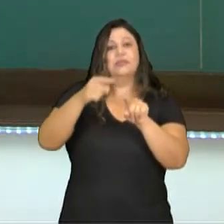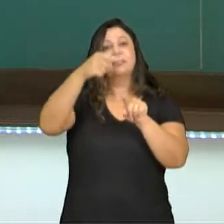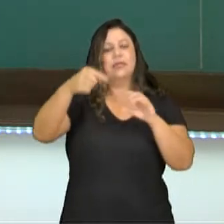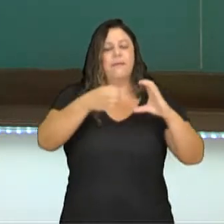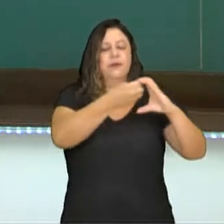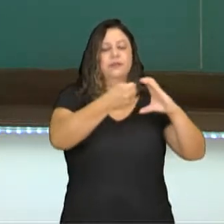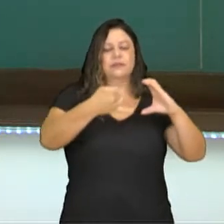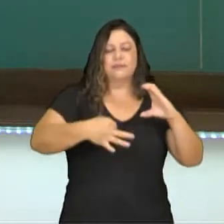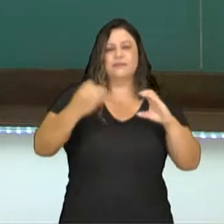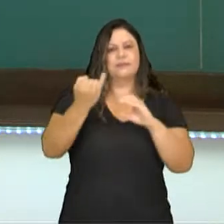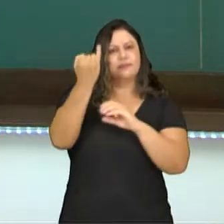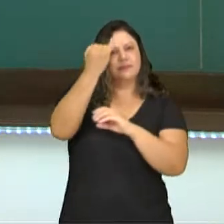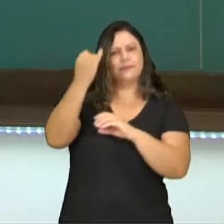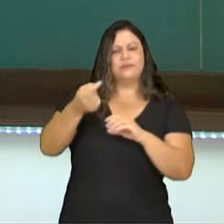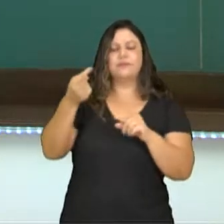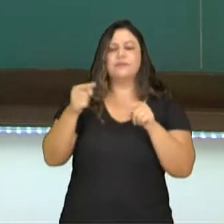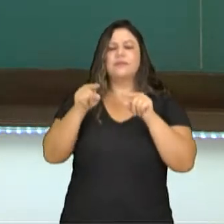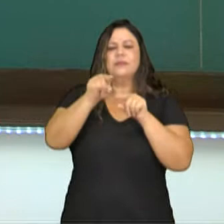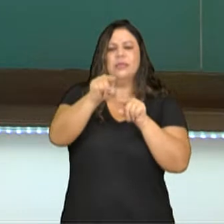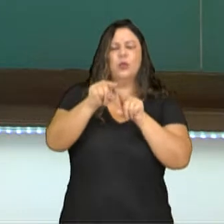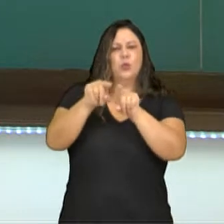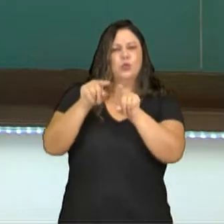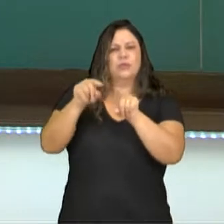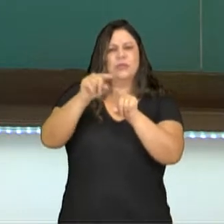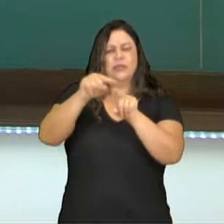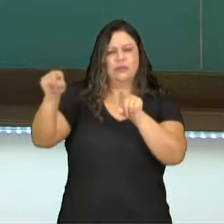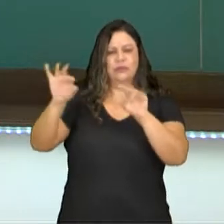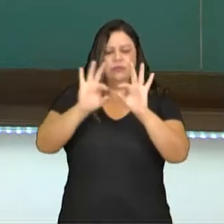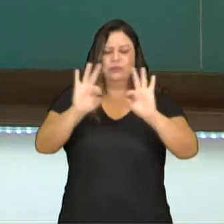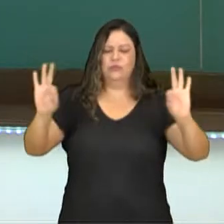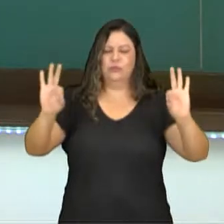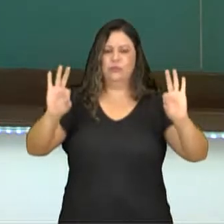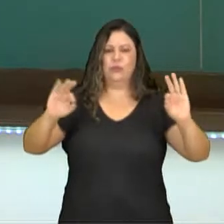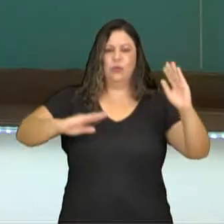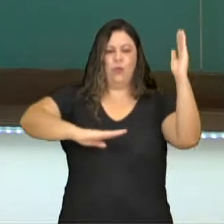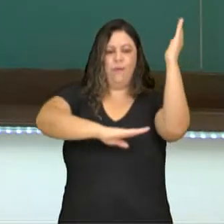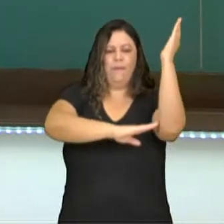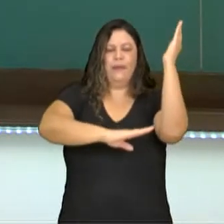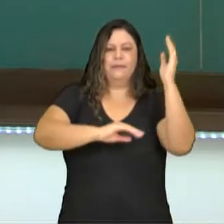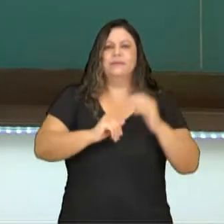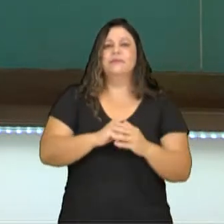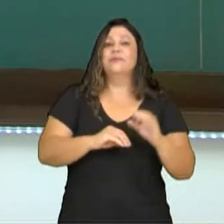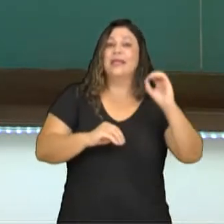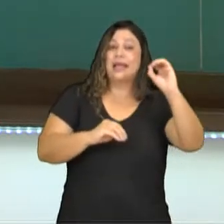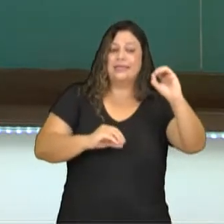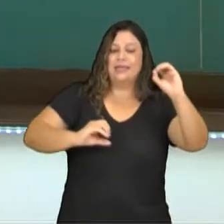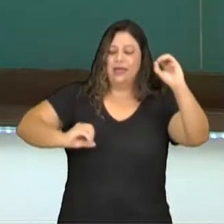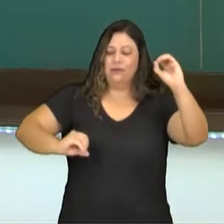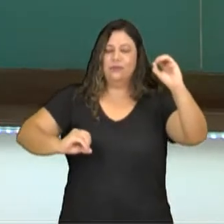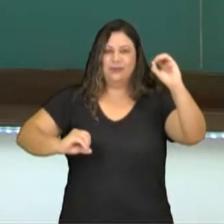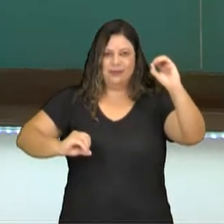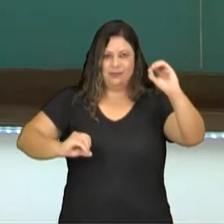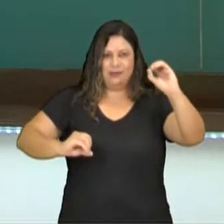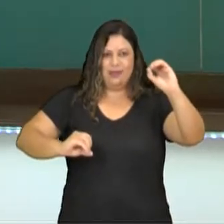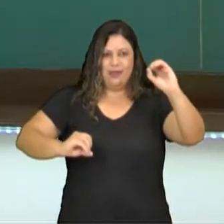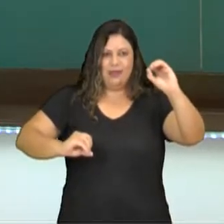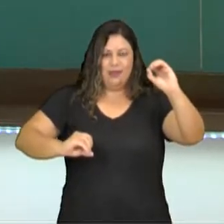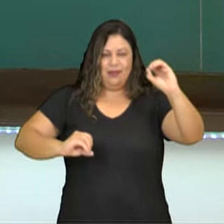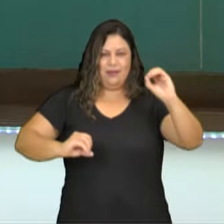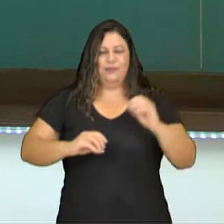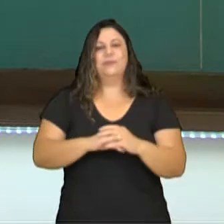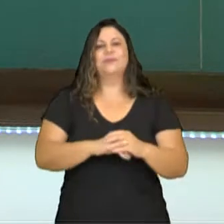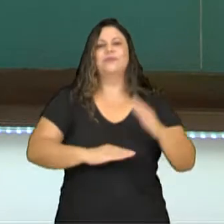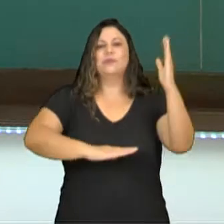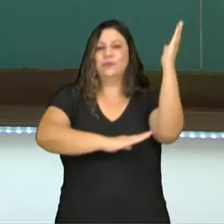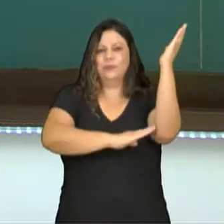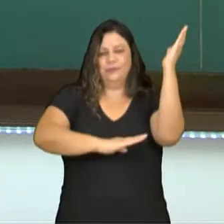centro coincide com a origem do plano cartesiano, isto é, com o ponto 0, 0 lá do nosso plano